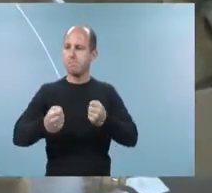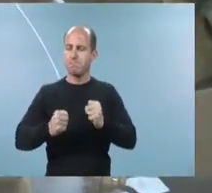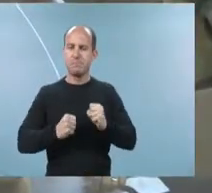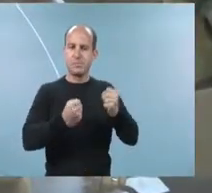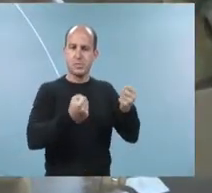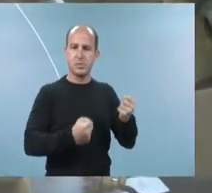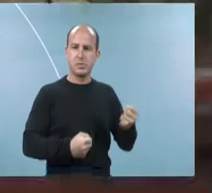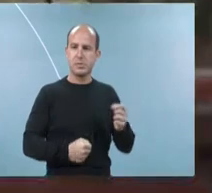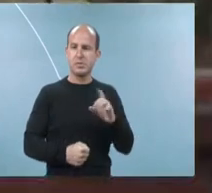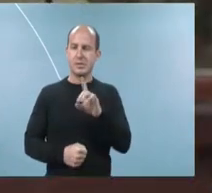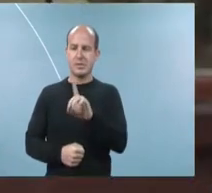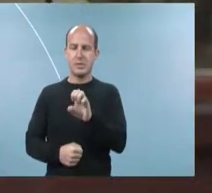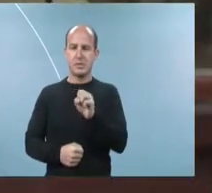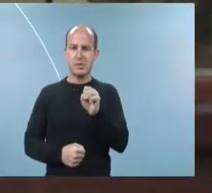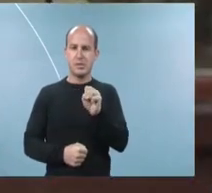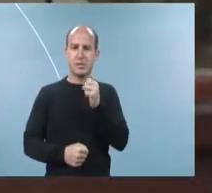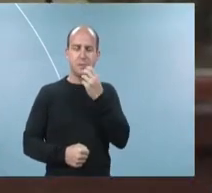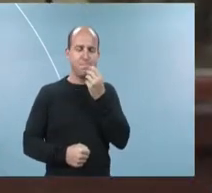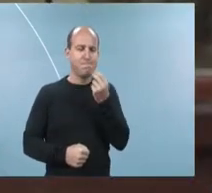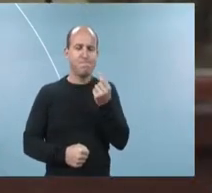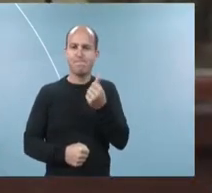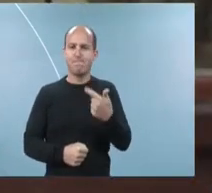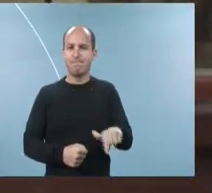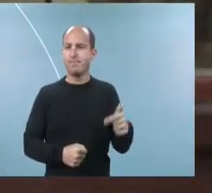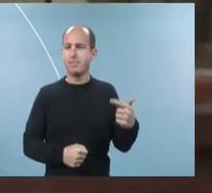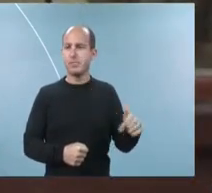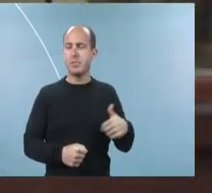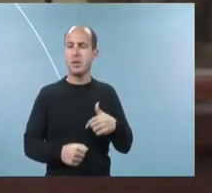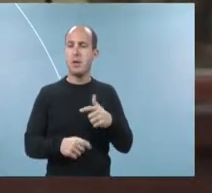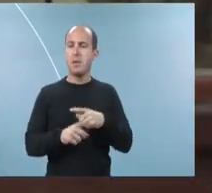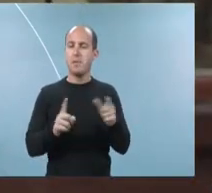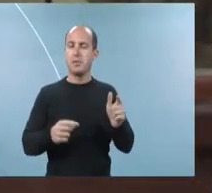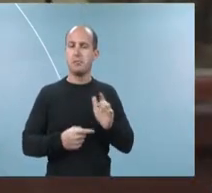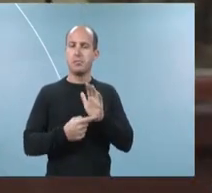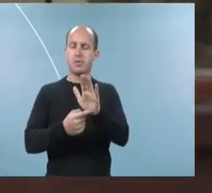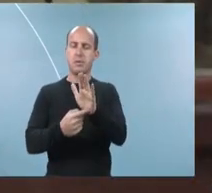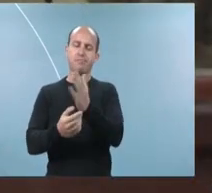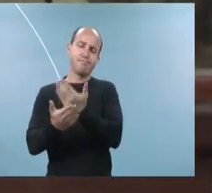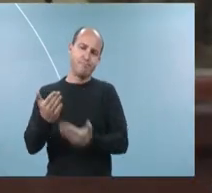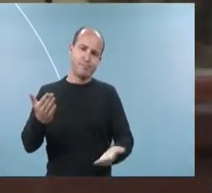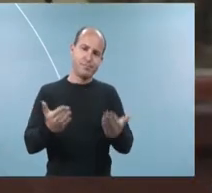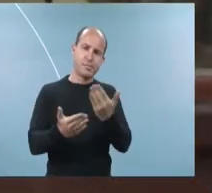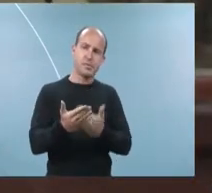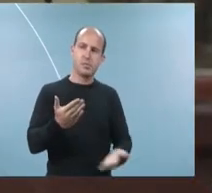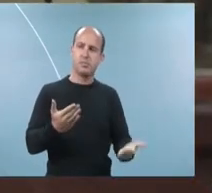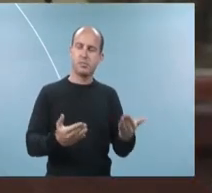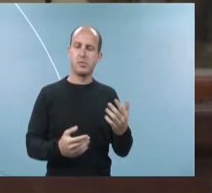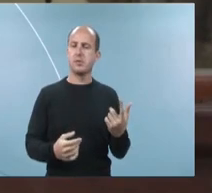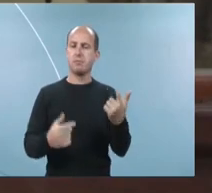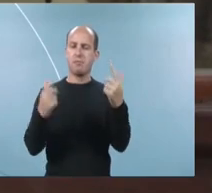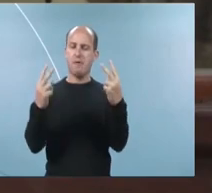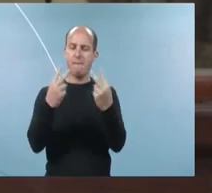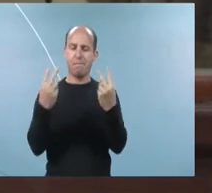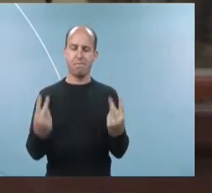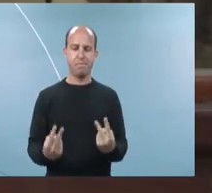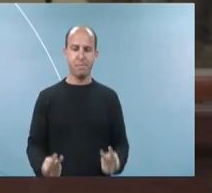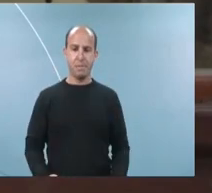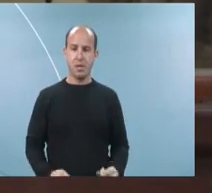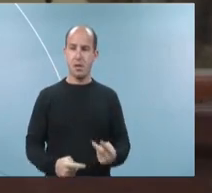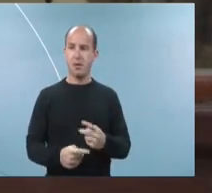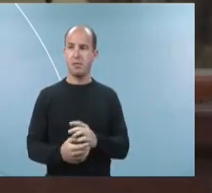de sabor. Mesmo estando em evidência, muitos caem em decadência sem seu devido valor.